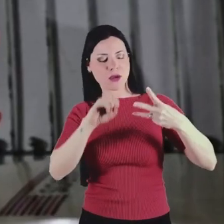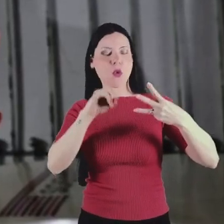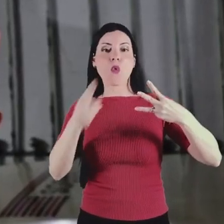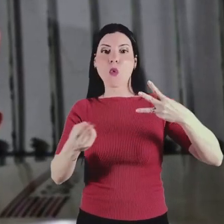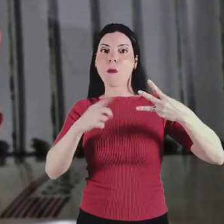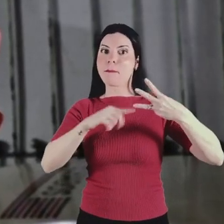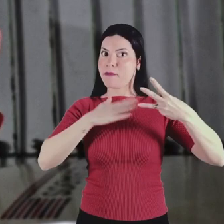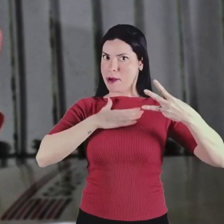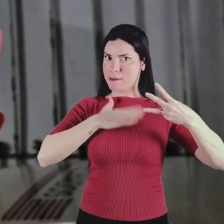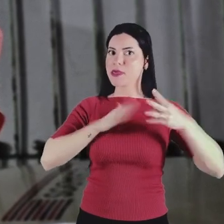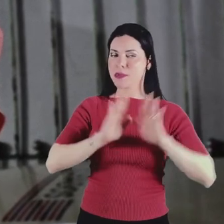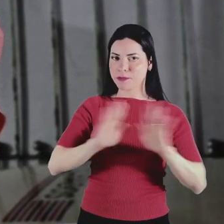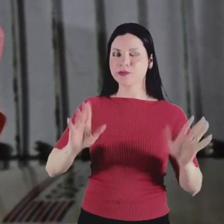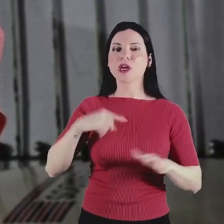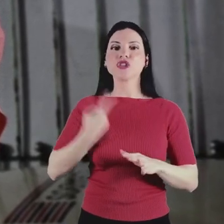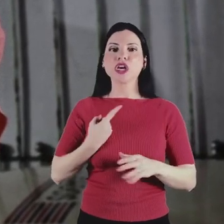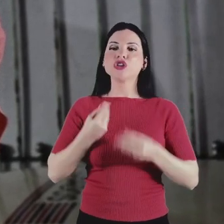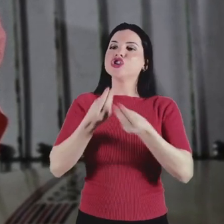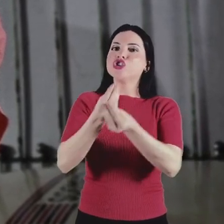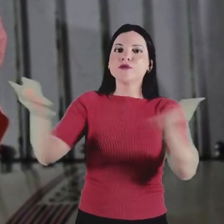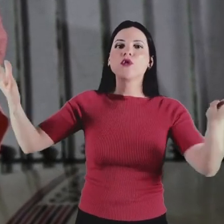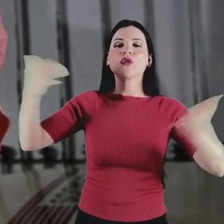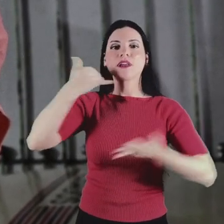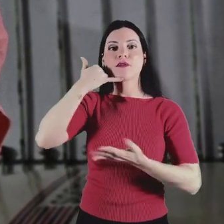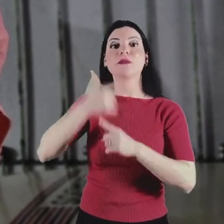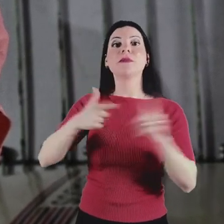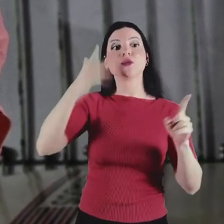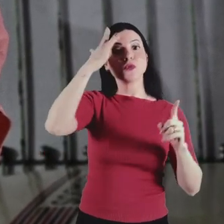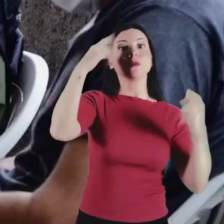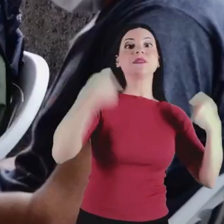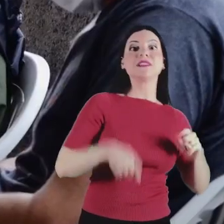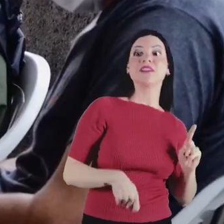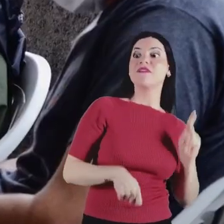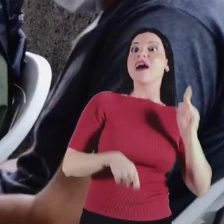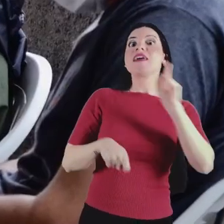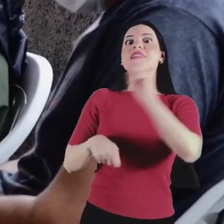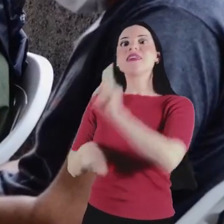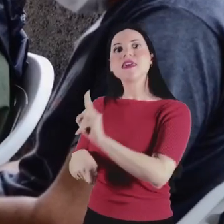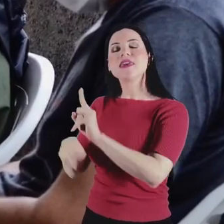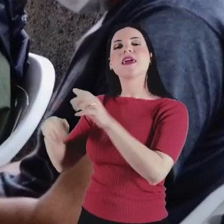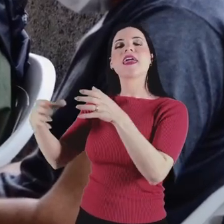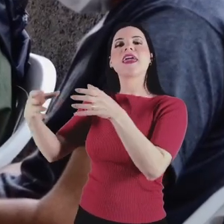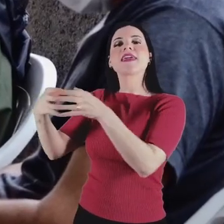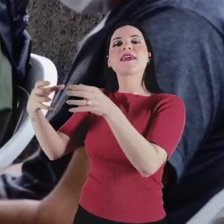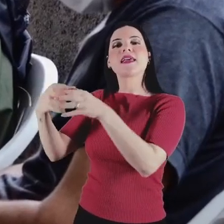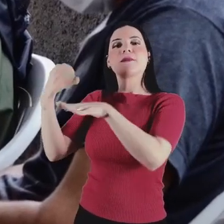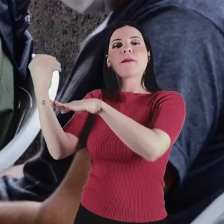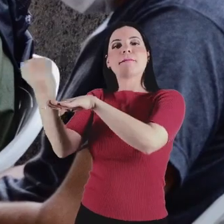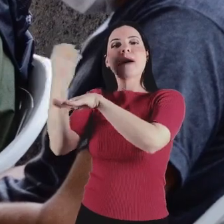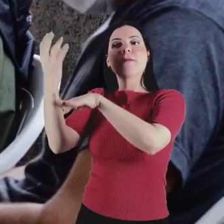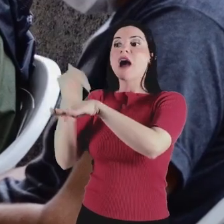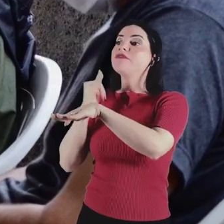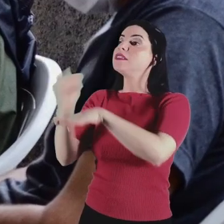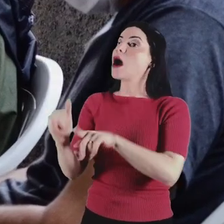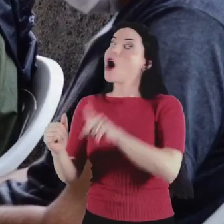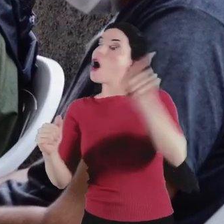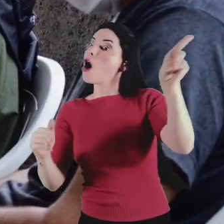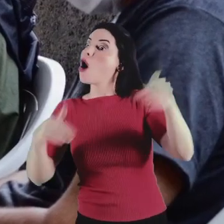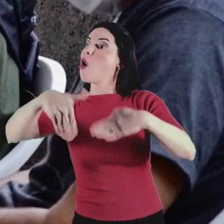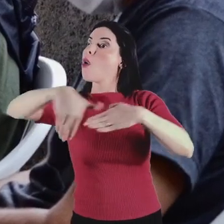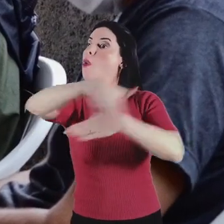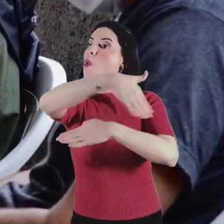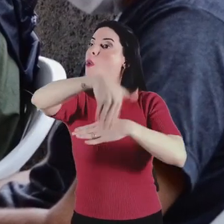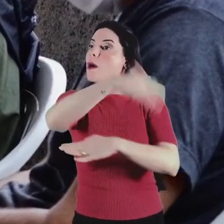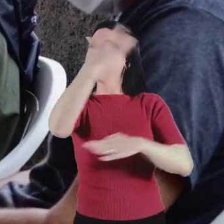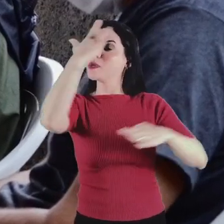pra Meire, ou pra mim mesma, né? Que a gente divulgou os nossos telefones, mas alguém tinha que ir até a equipe. Né? E não adiantava ir lá